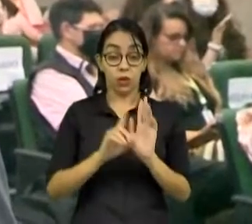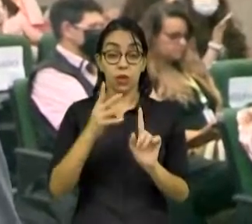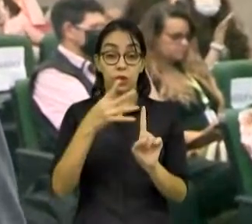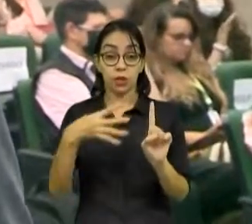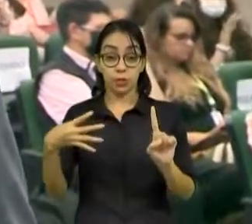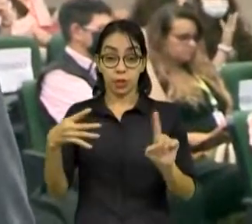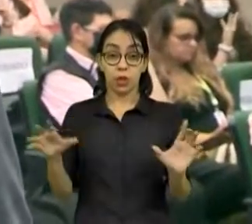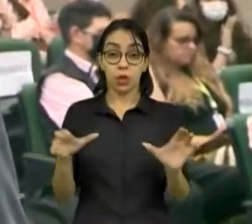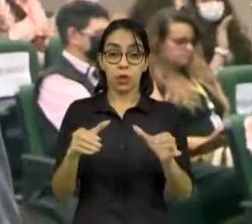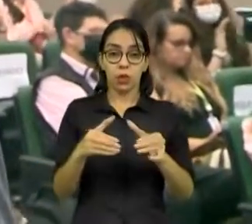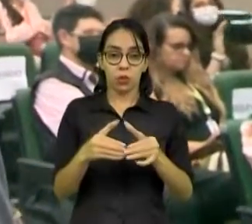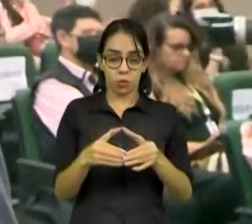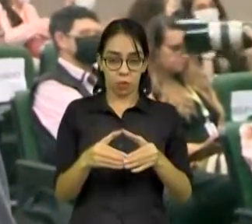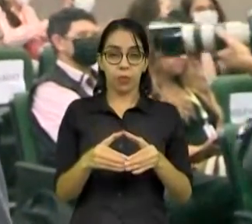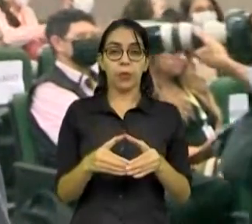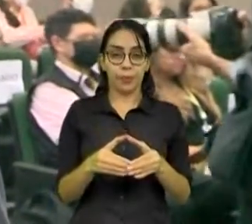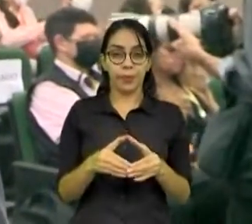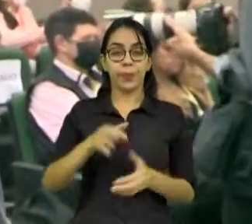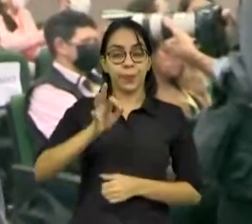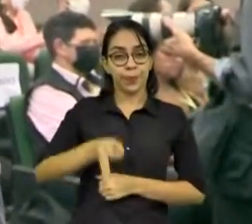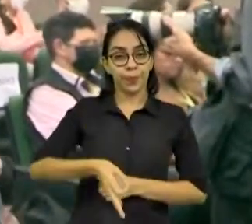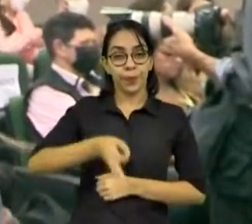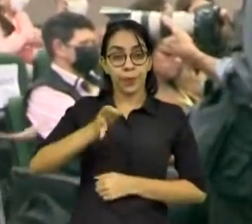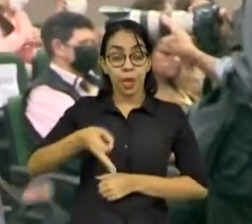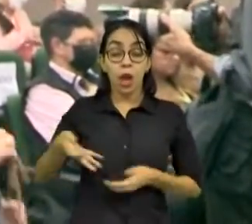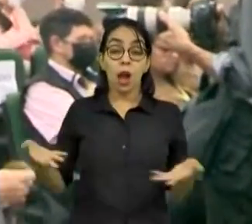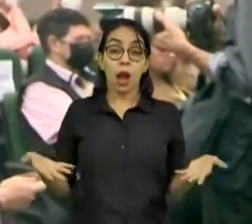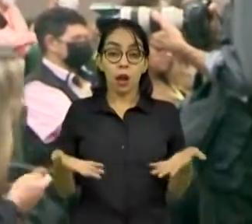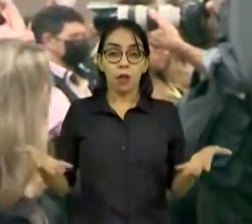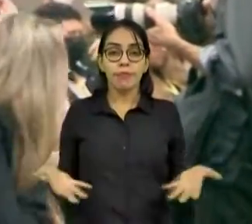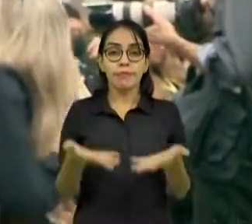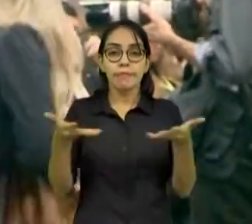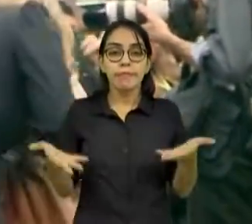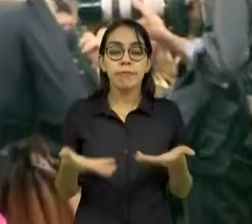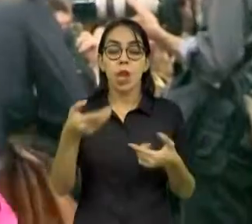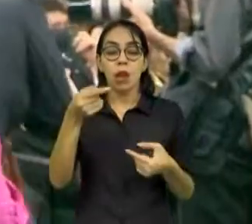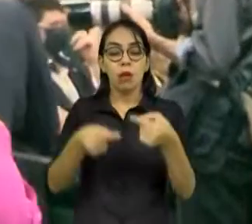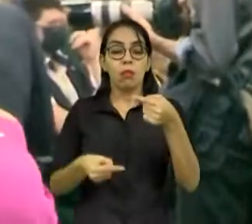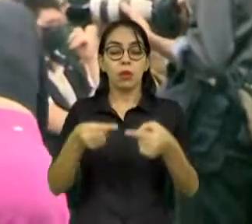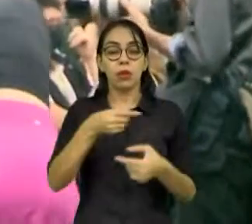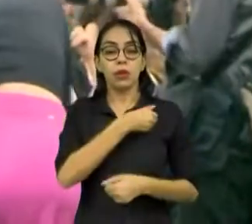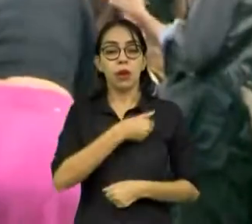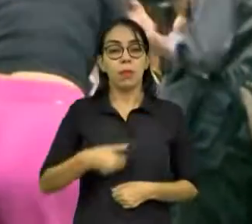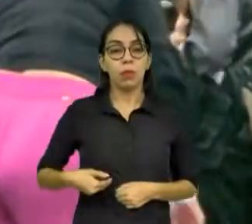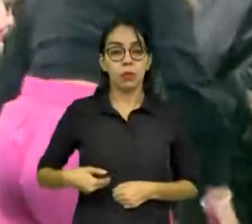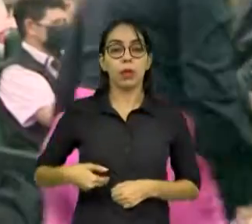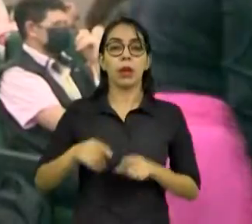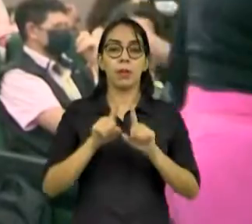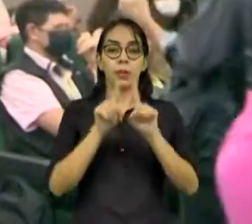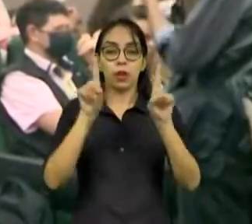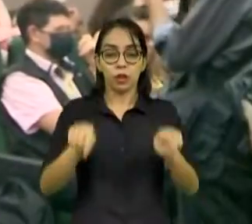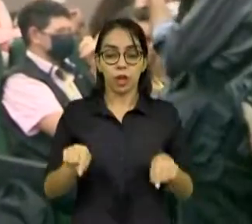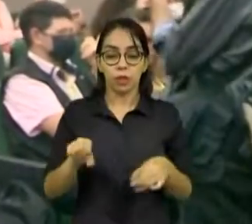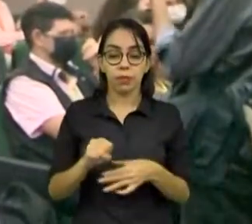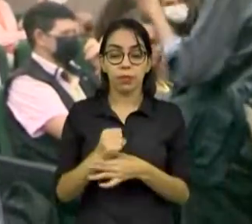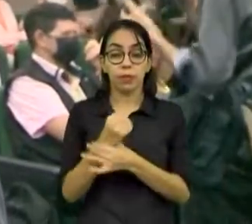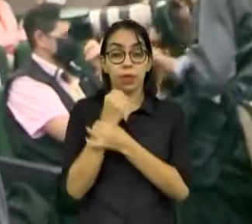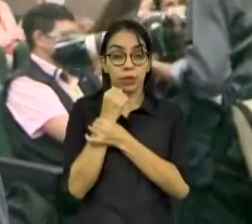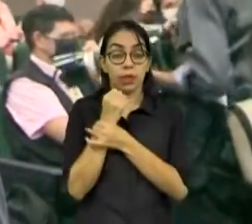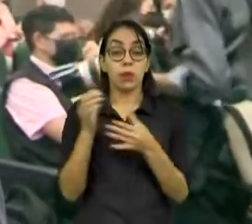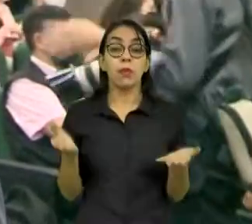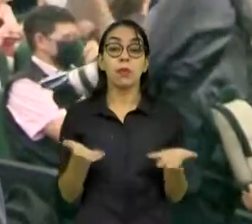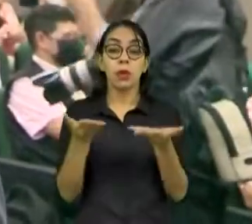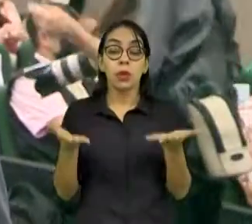Ceará e criar um ambiente, um espaço para discutir políticas públicas para a proteção e para a promoção dos direitos